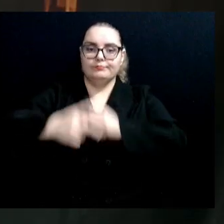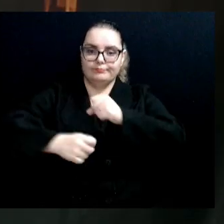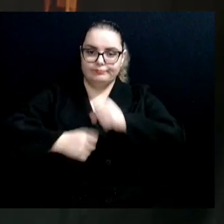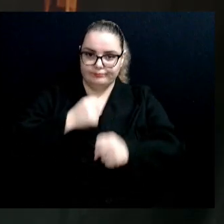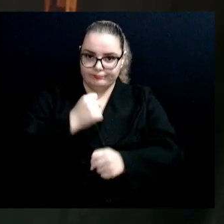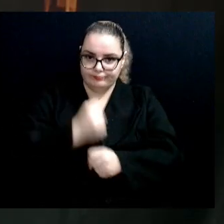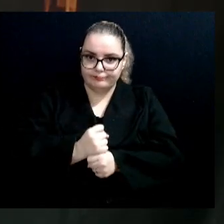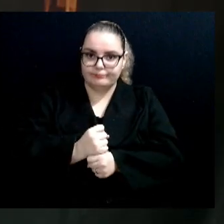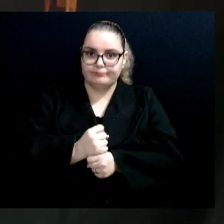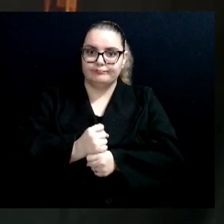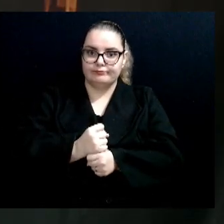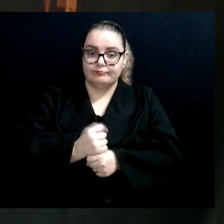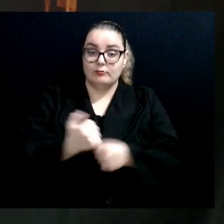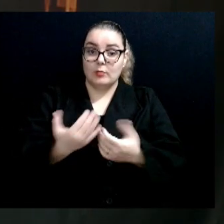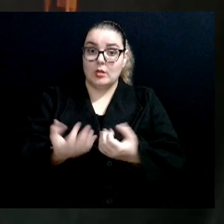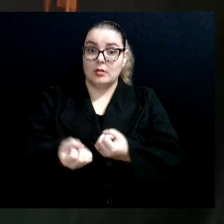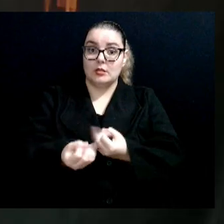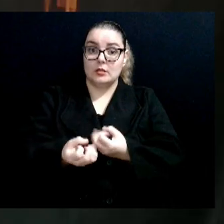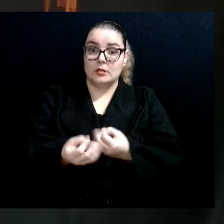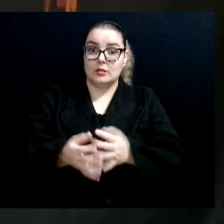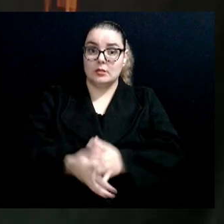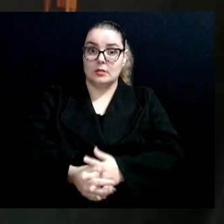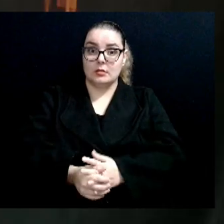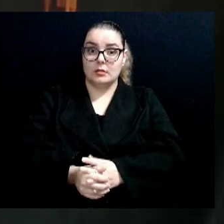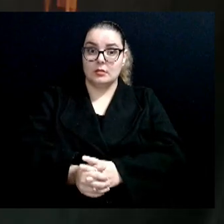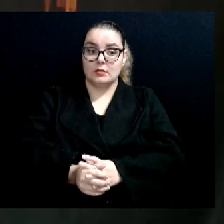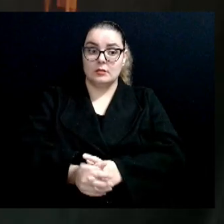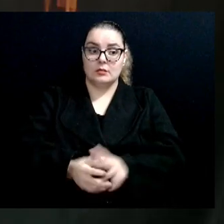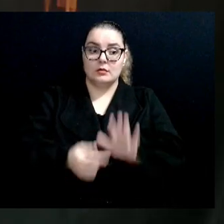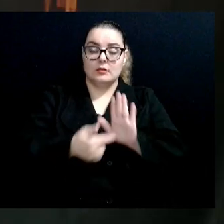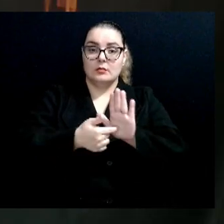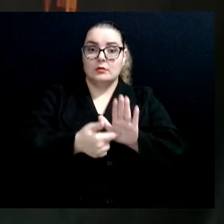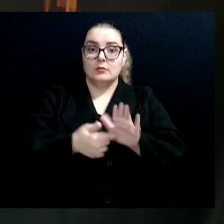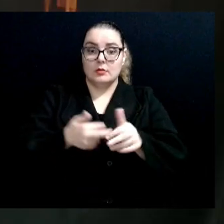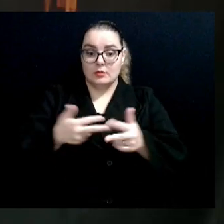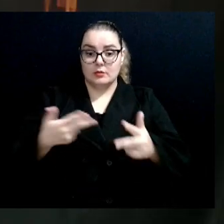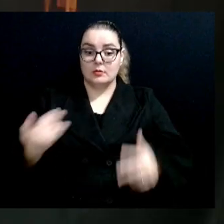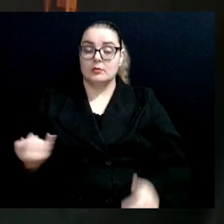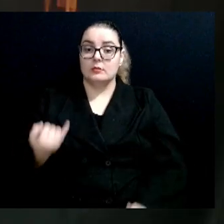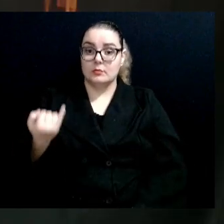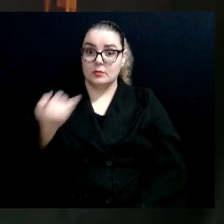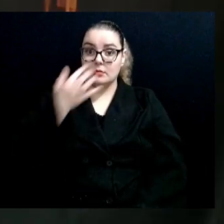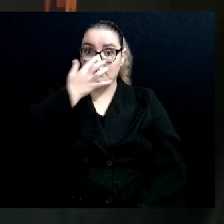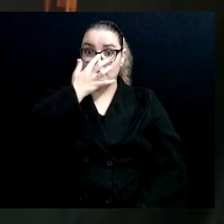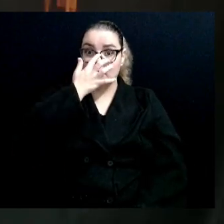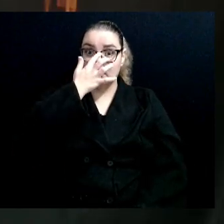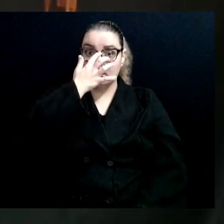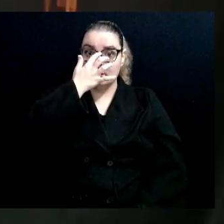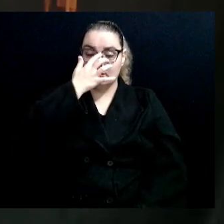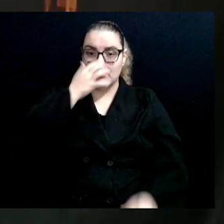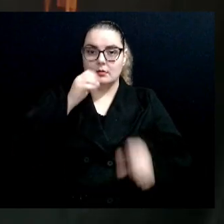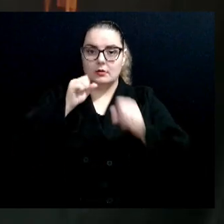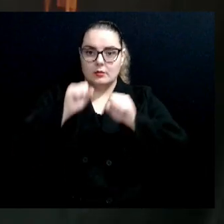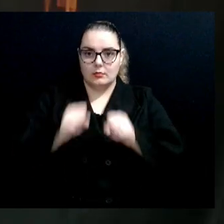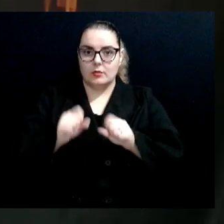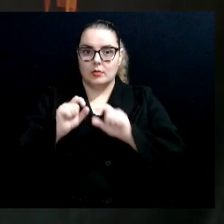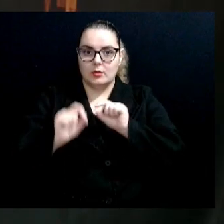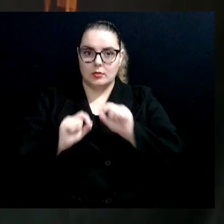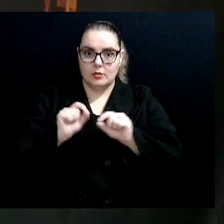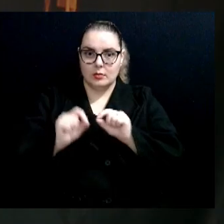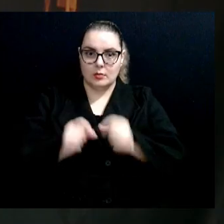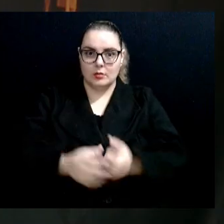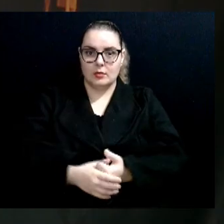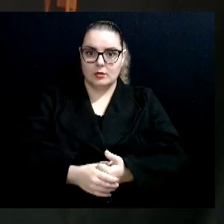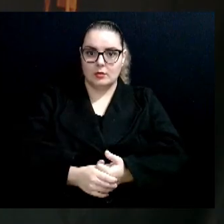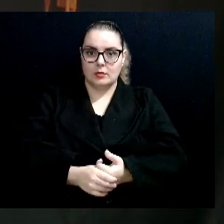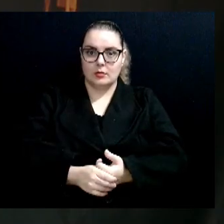Esses dados, eles revelam algo bem interessante, que pode ser que as pessoas